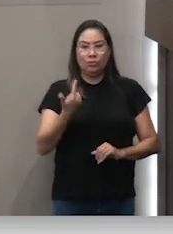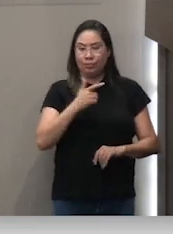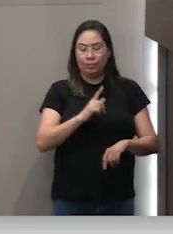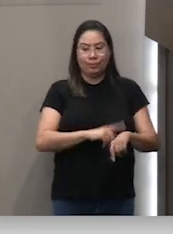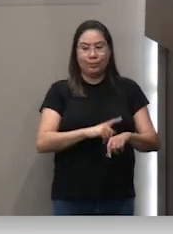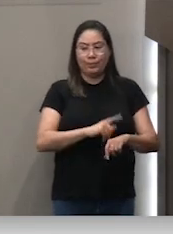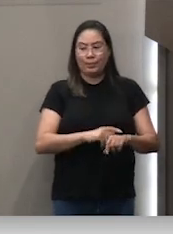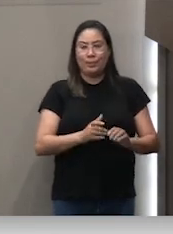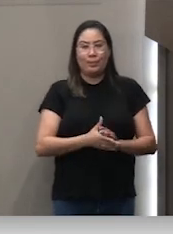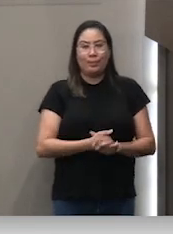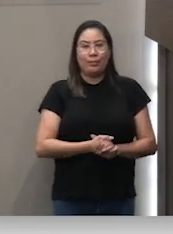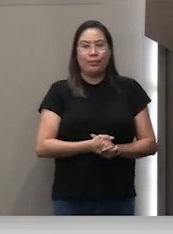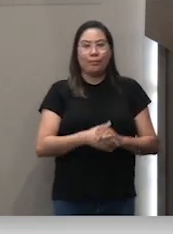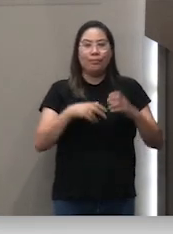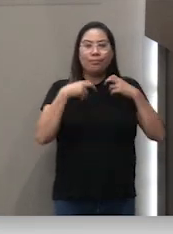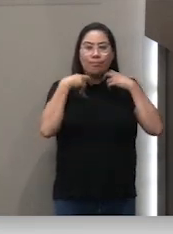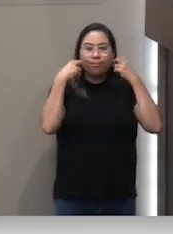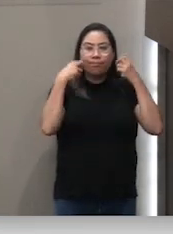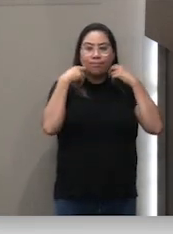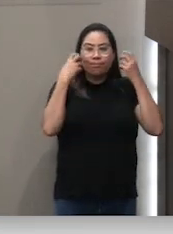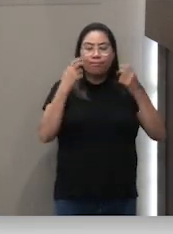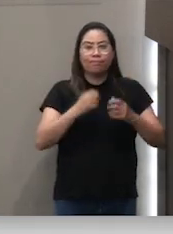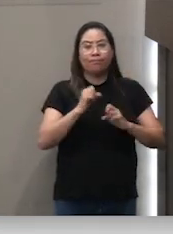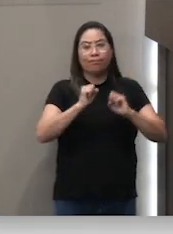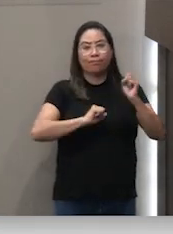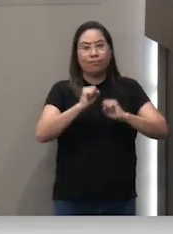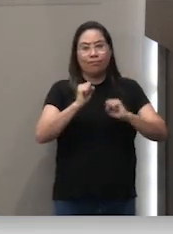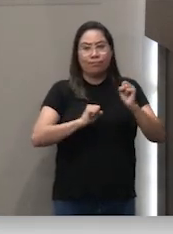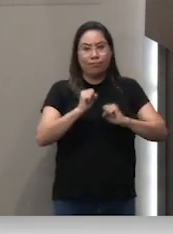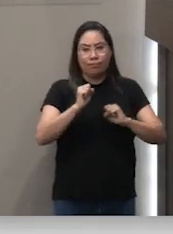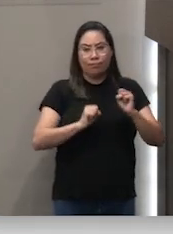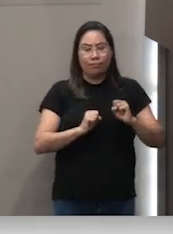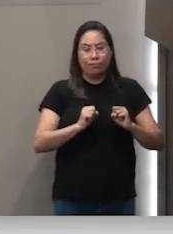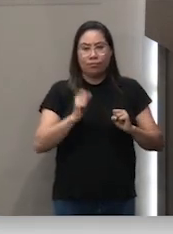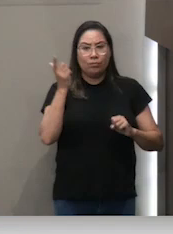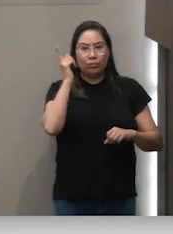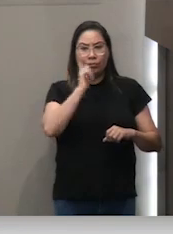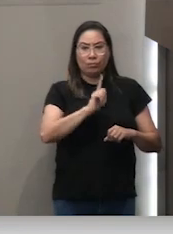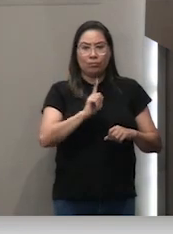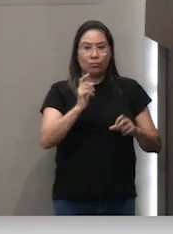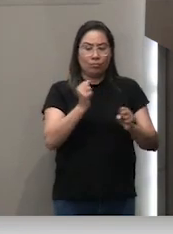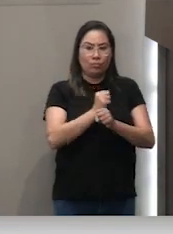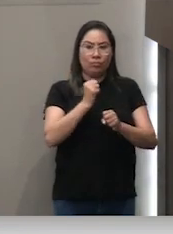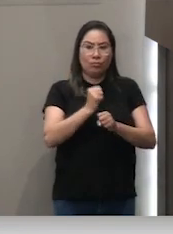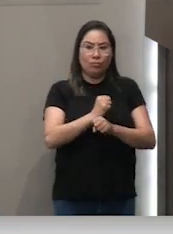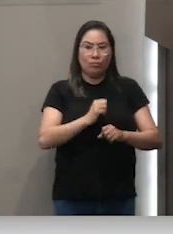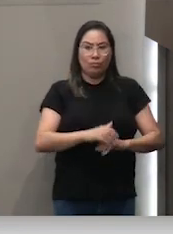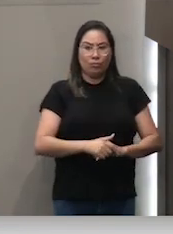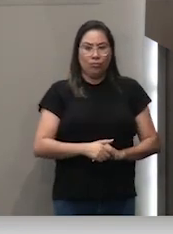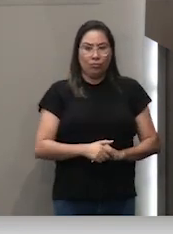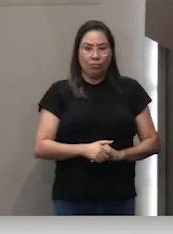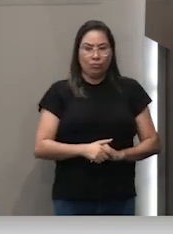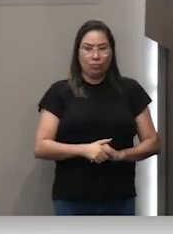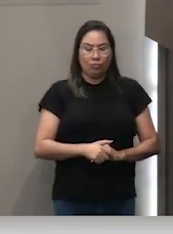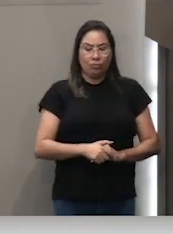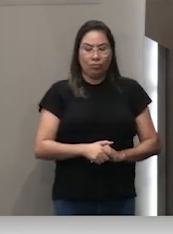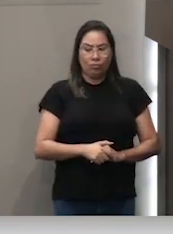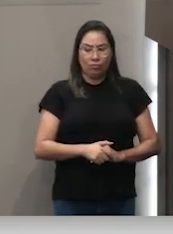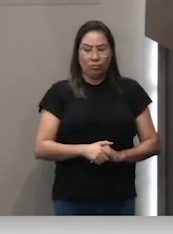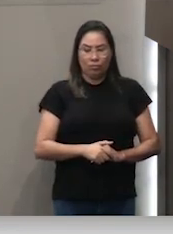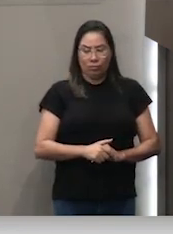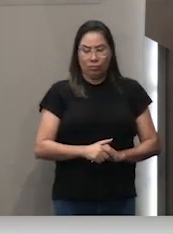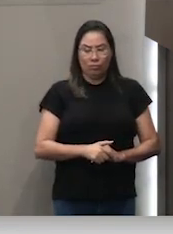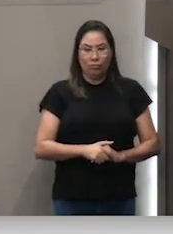tempo. Uma pouca de uma vergonha. Empresário saindo do local por essas obras. 80 dias. Ninguém